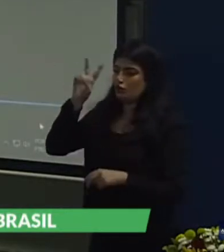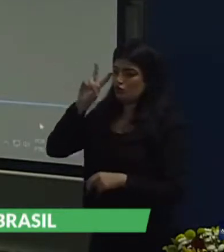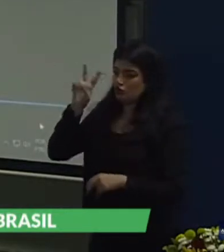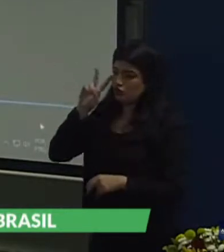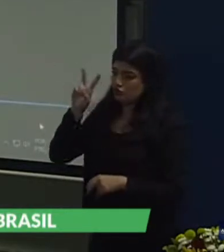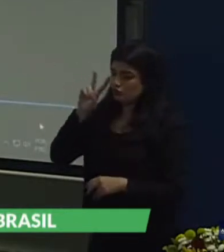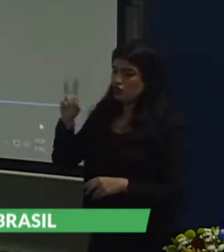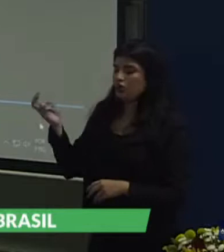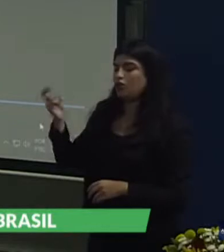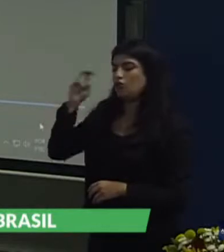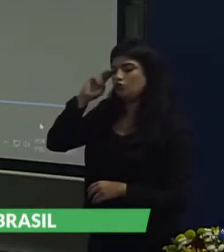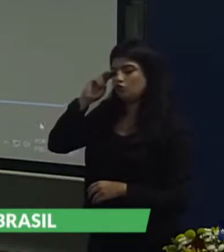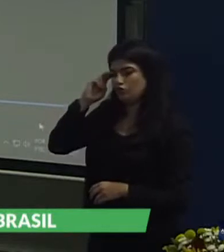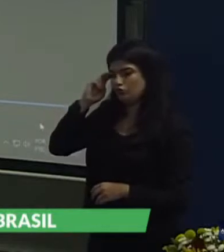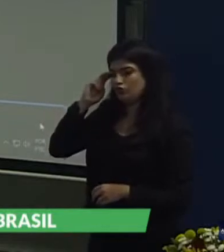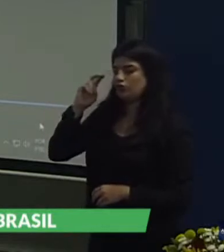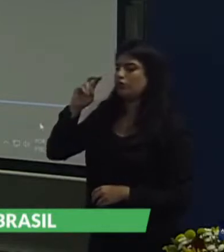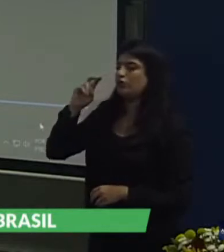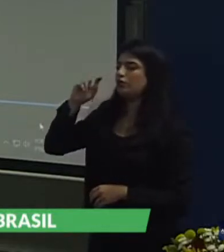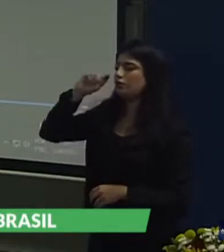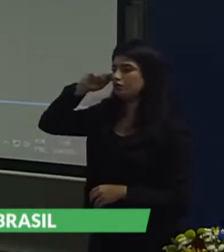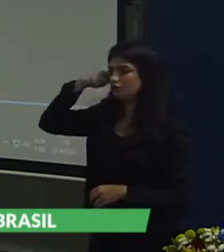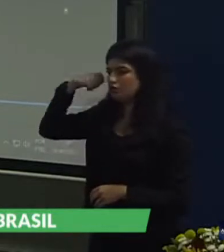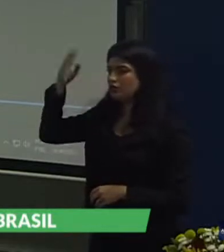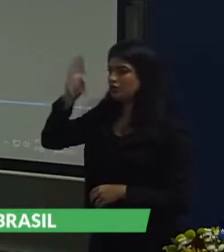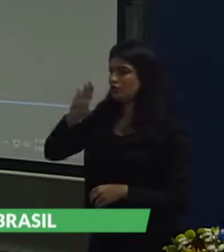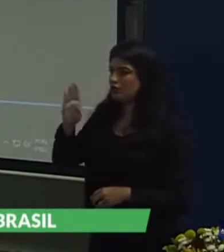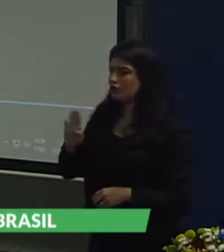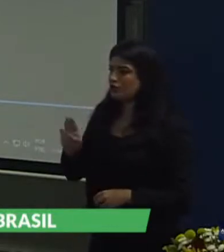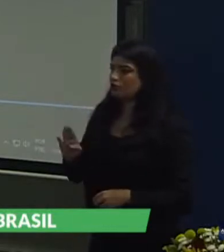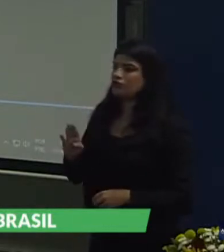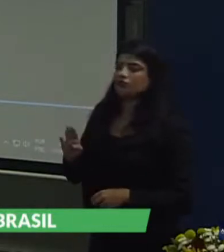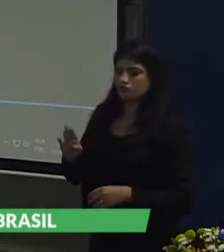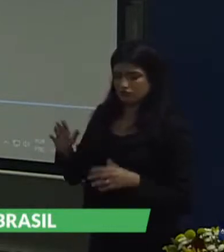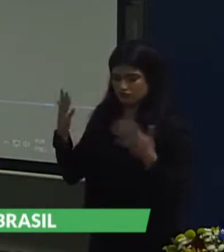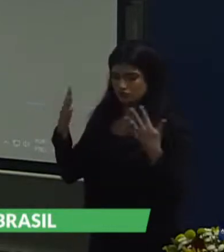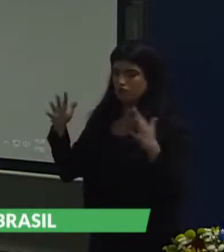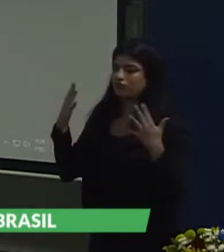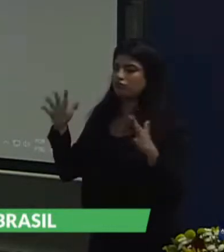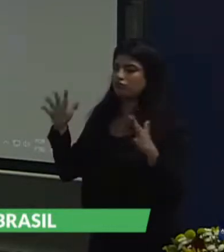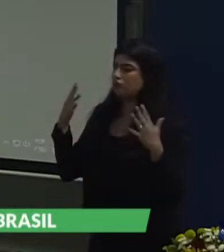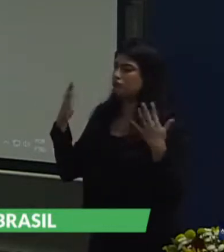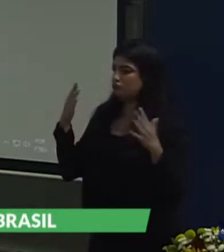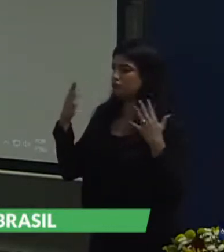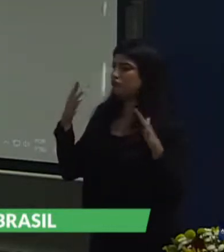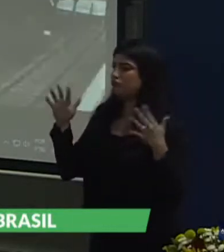e Cultura Afro-Brasileira e Indígena.